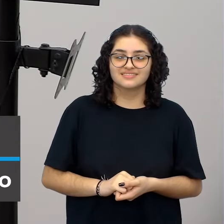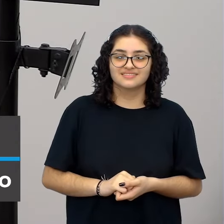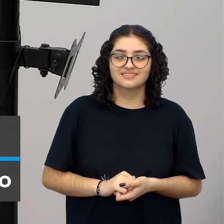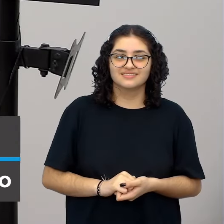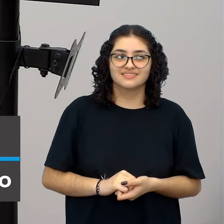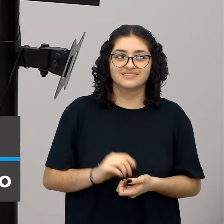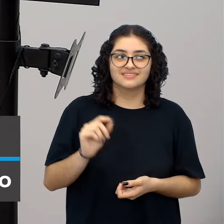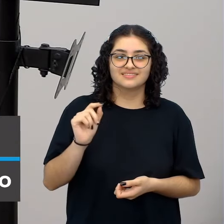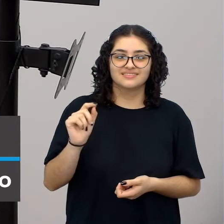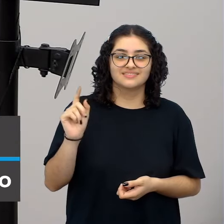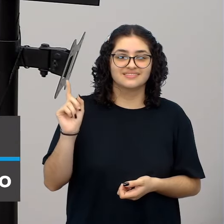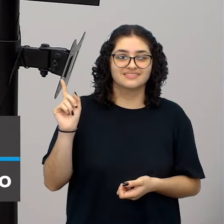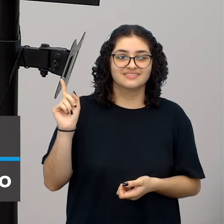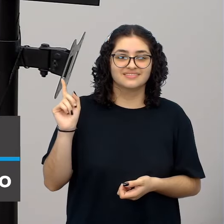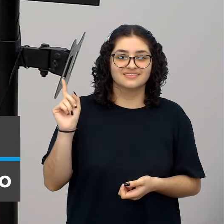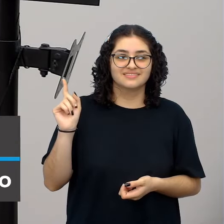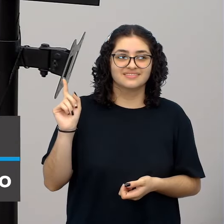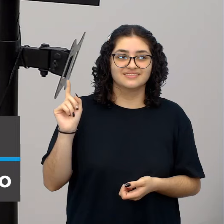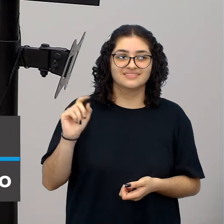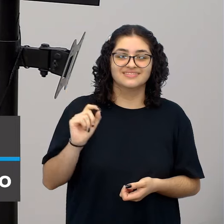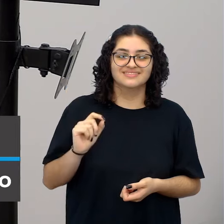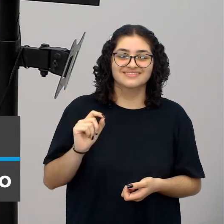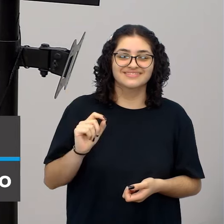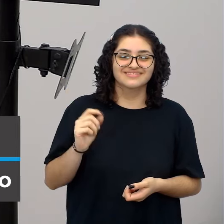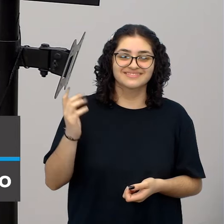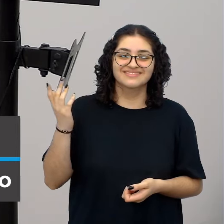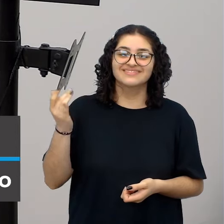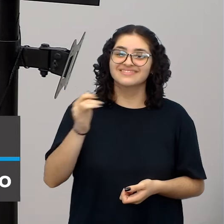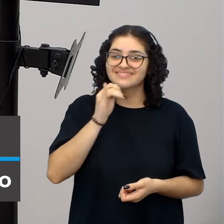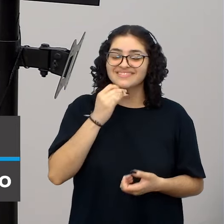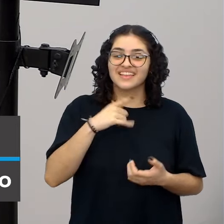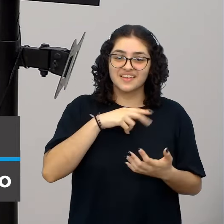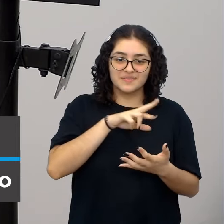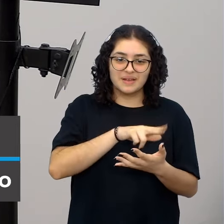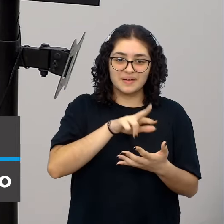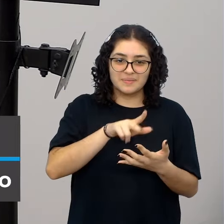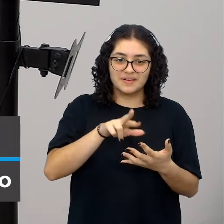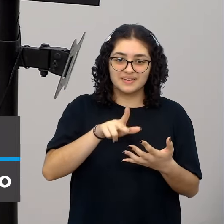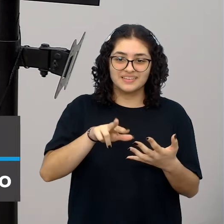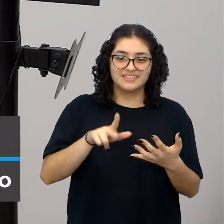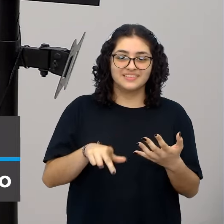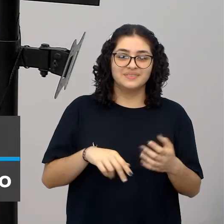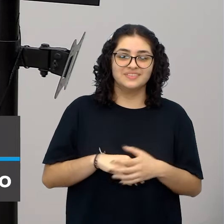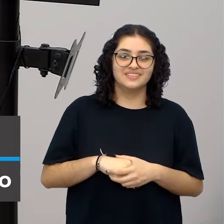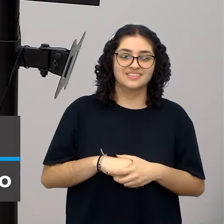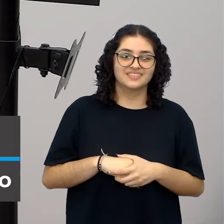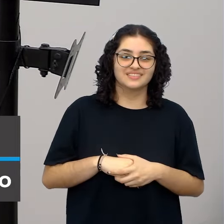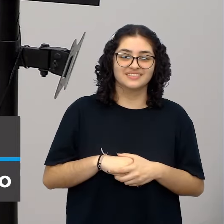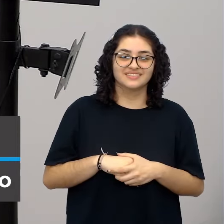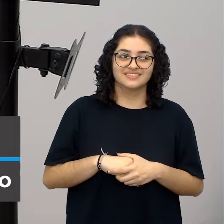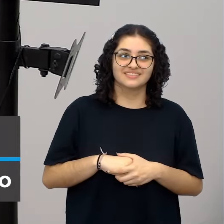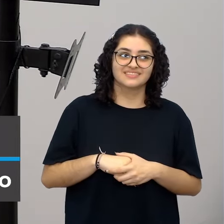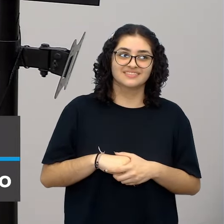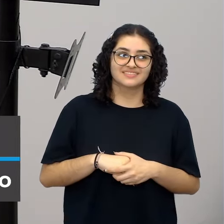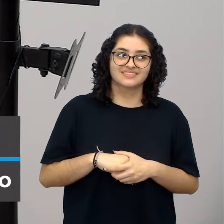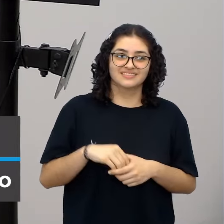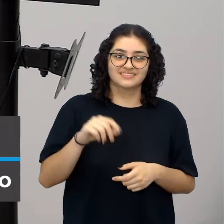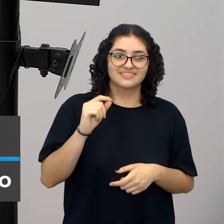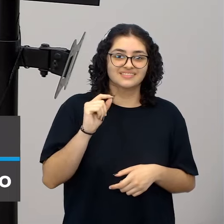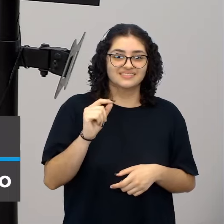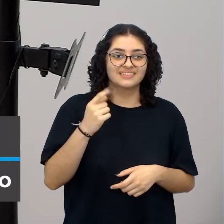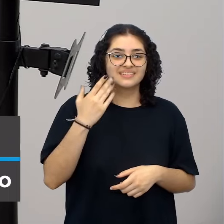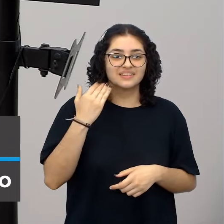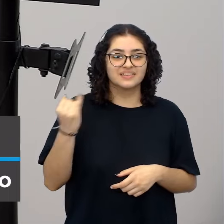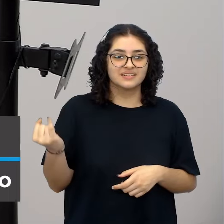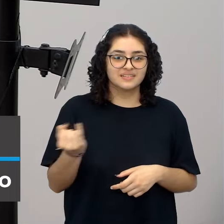né? Creio que hoje vão aparecer várias questões aí que a gente pode conversar com a Arlete. Será super